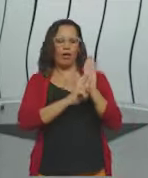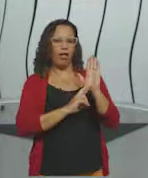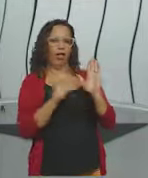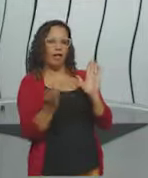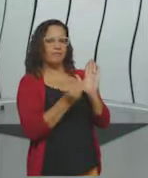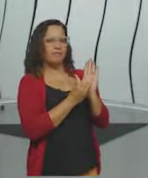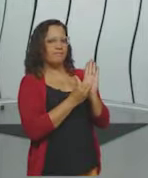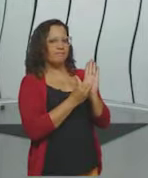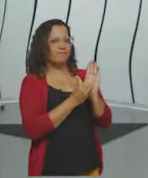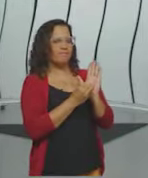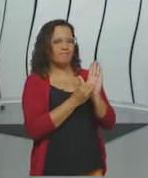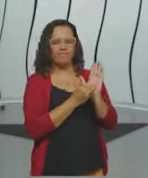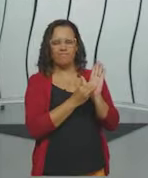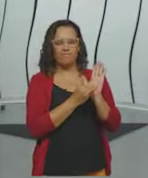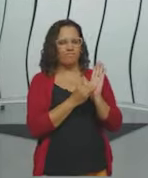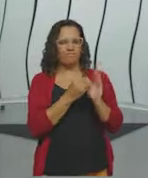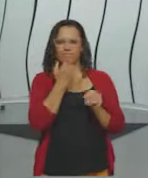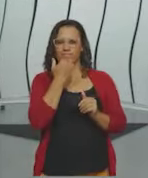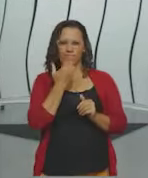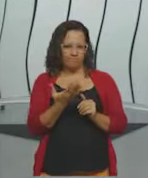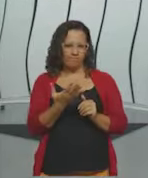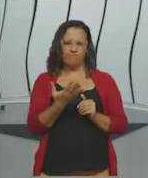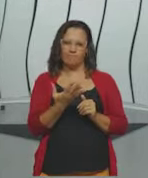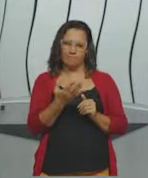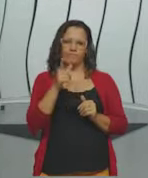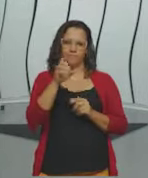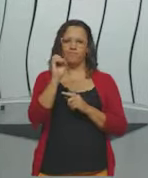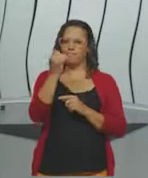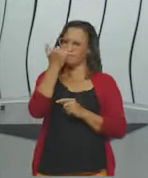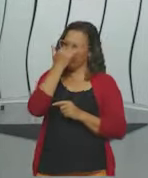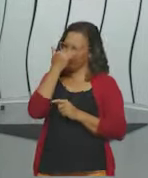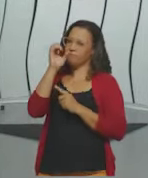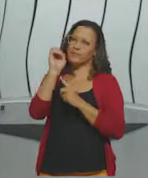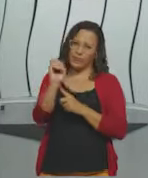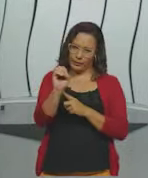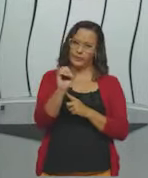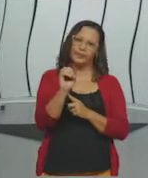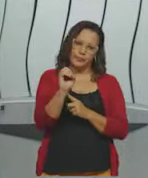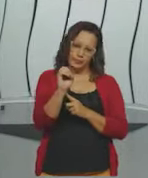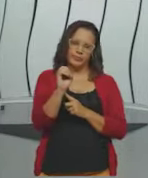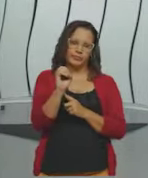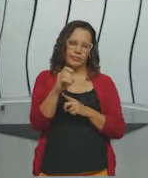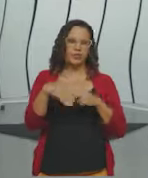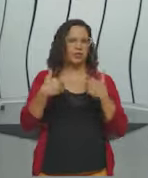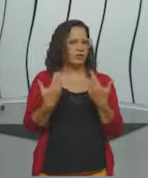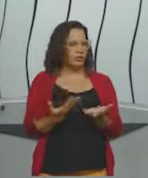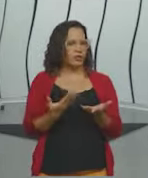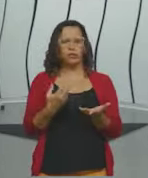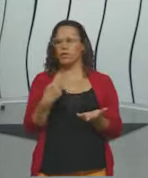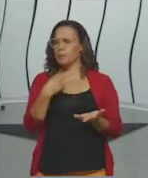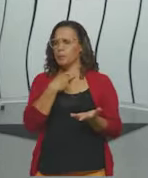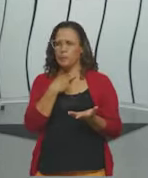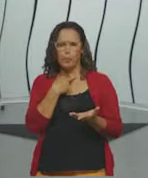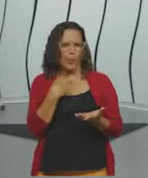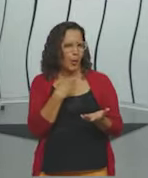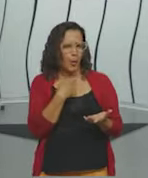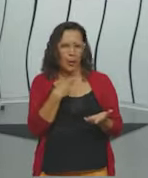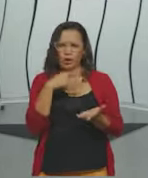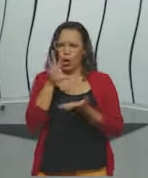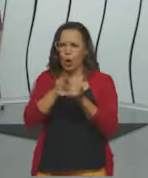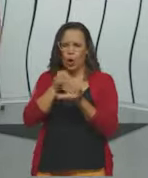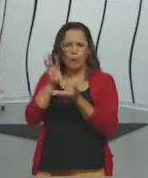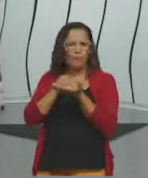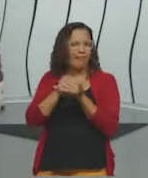redação. Não vai dar certo, você vai zerar a sua redação, tá? Então, não pode nada de cópia,